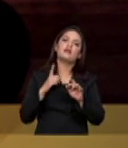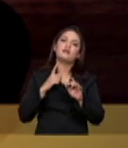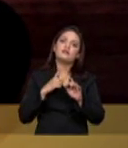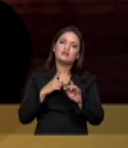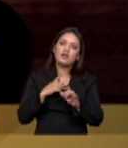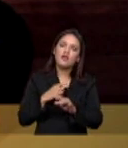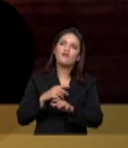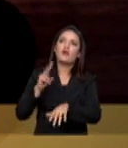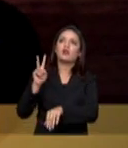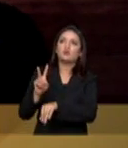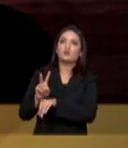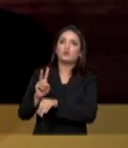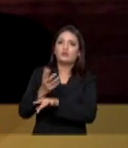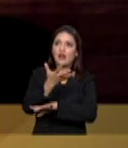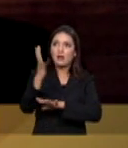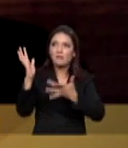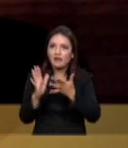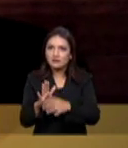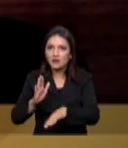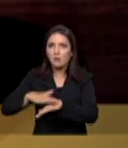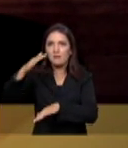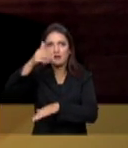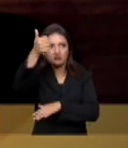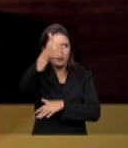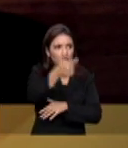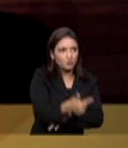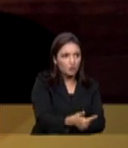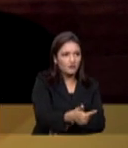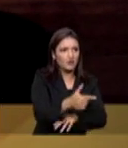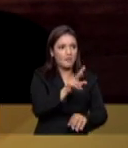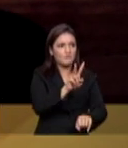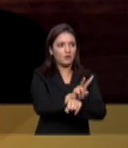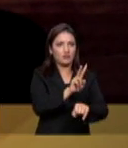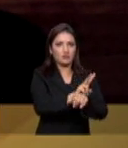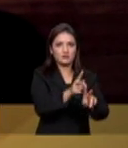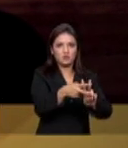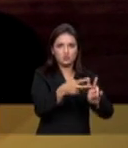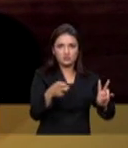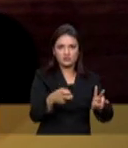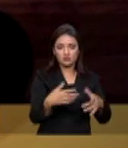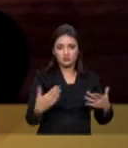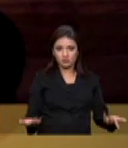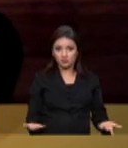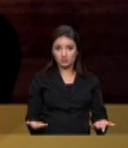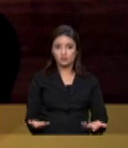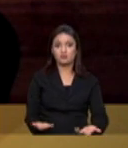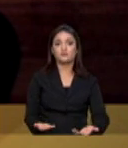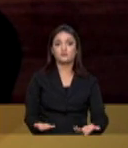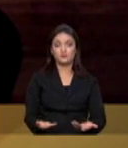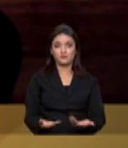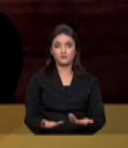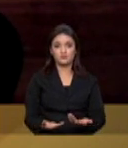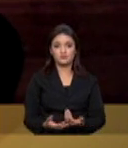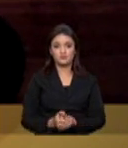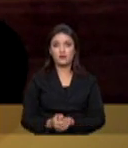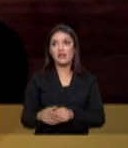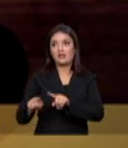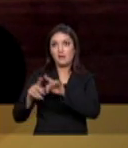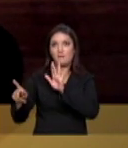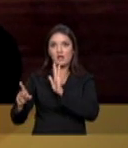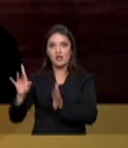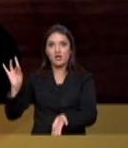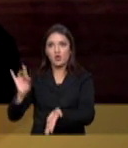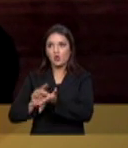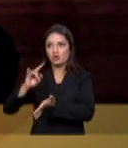da tutela ambiental e de outro valor a proteção dos títulos de domínio em relação àquele